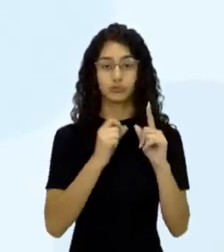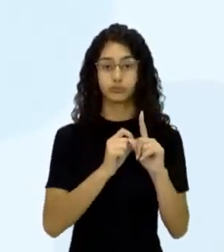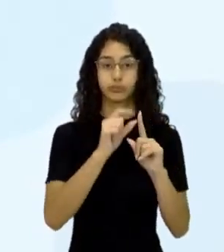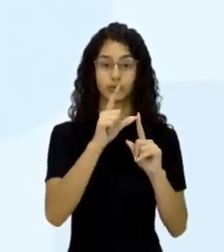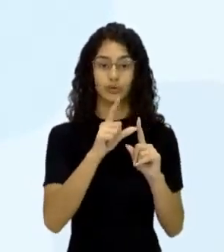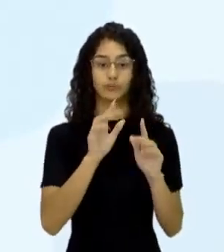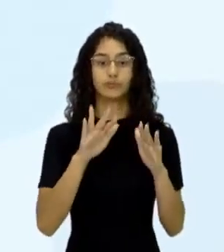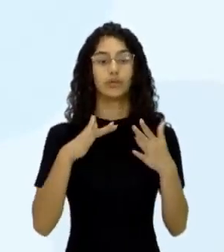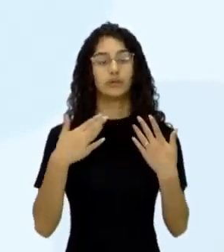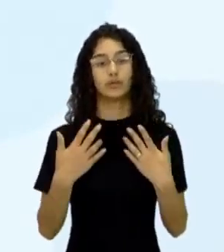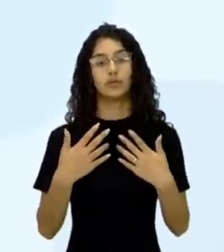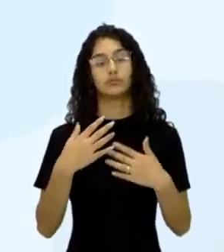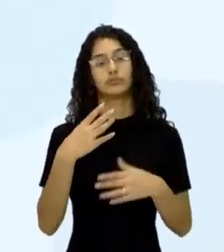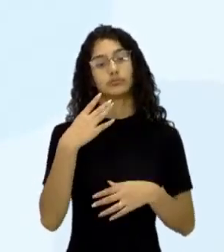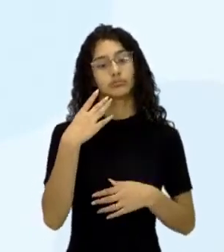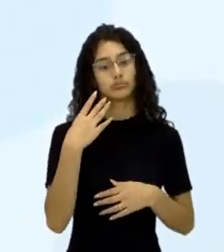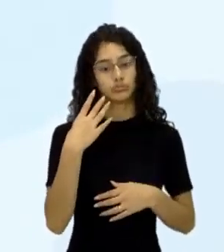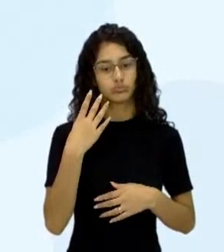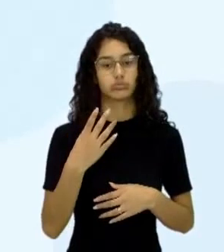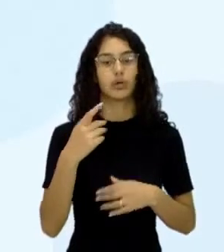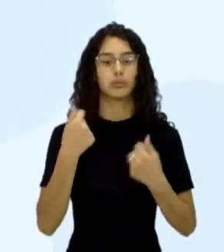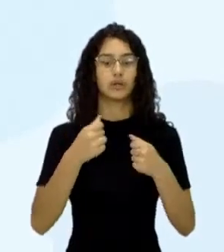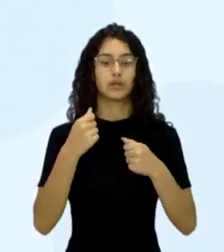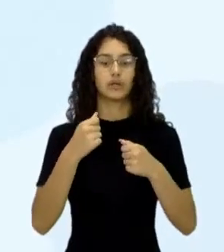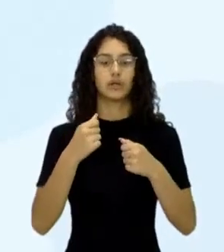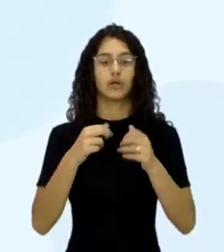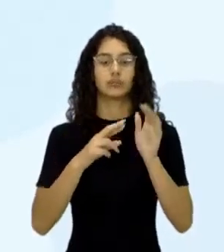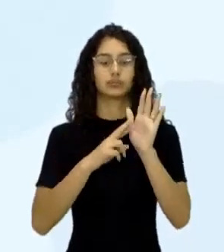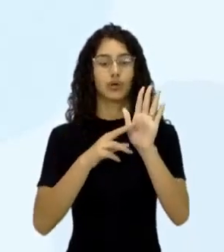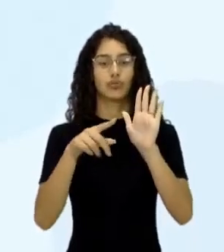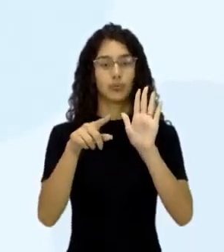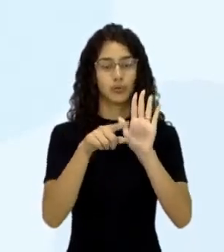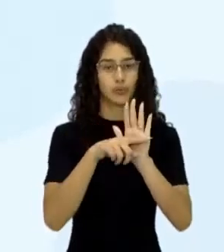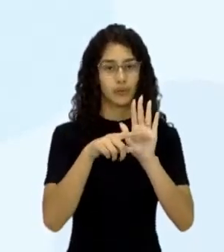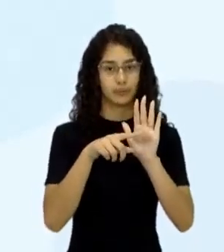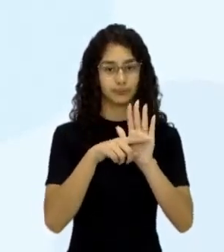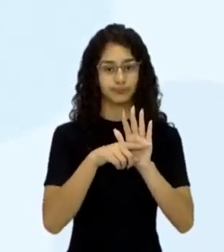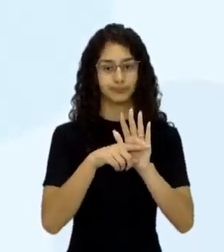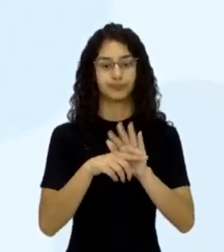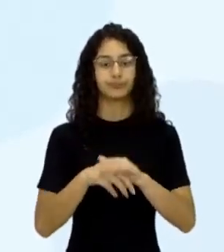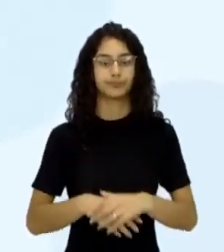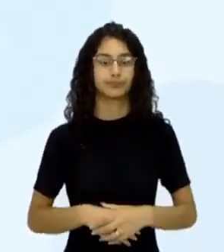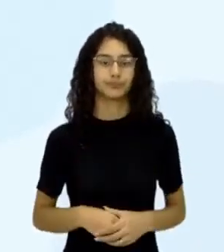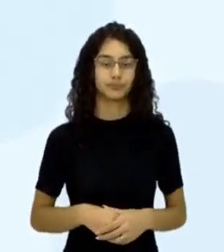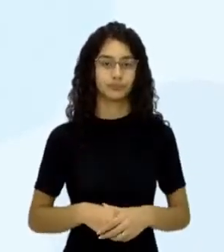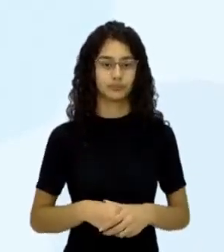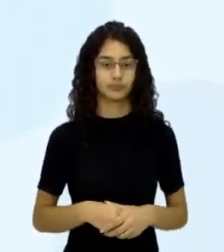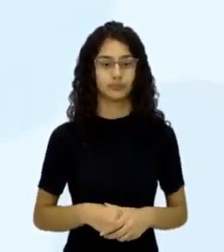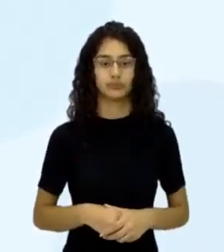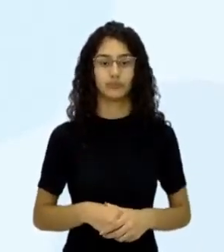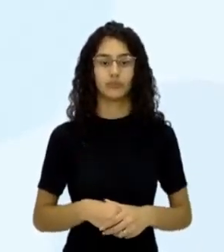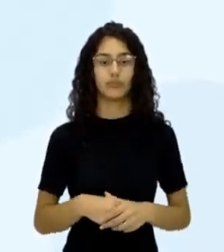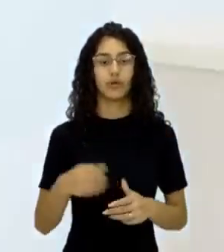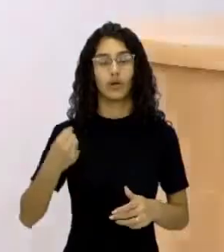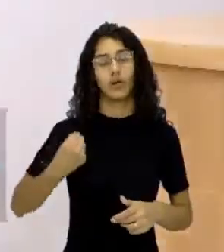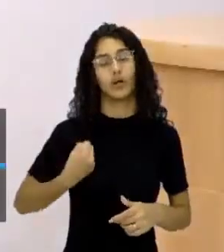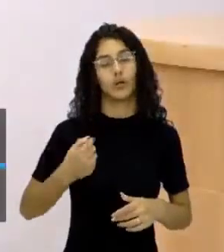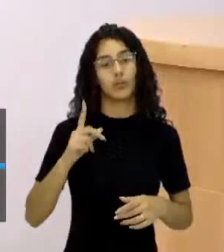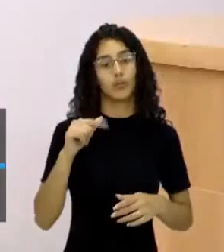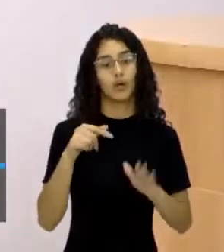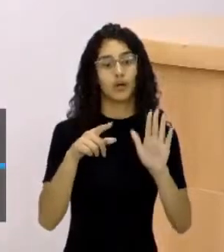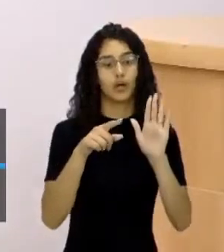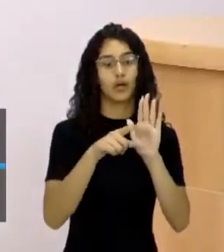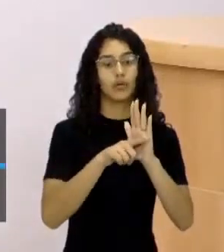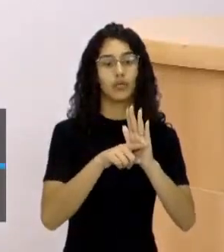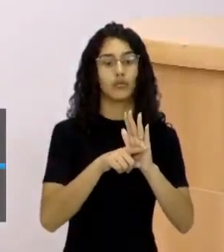aumentou? Então, são 4 casas decimais que você tem que reduzir na potência, fazer menos, tá bom? Um número com potência